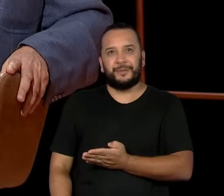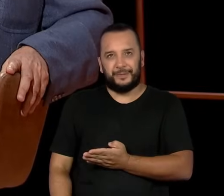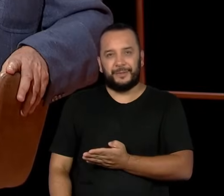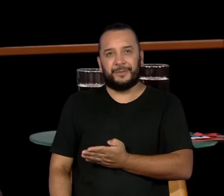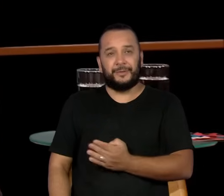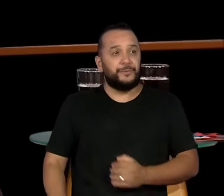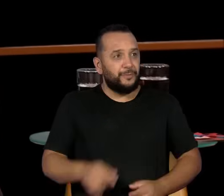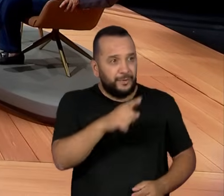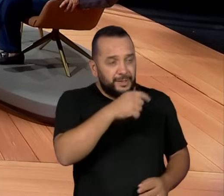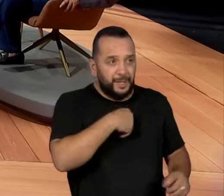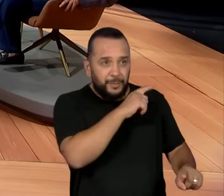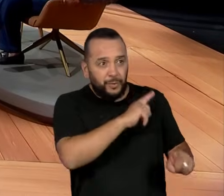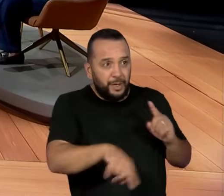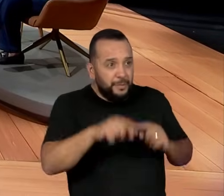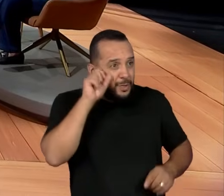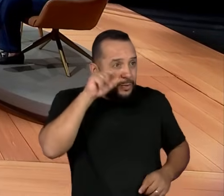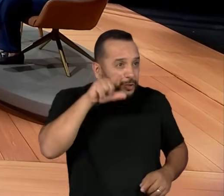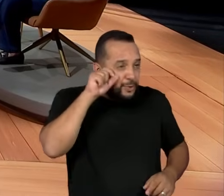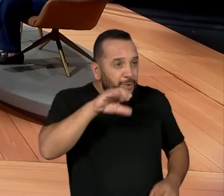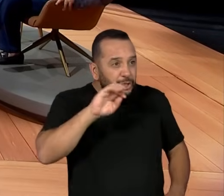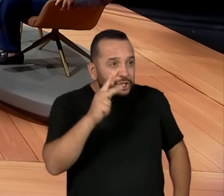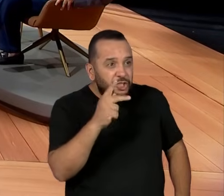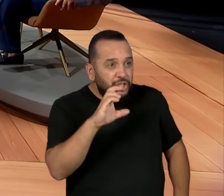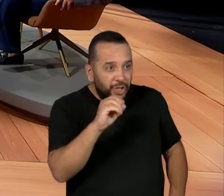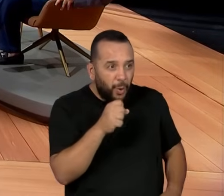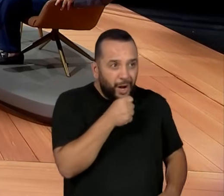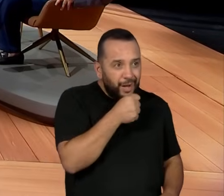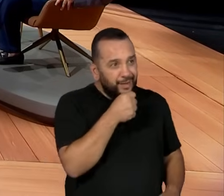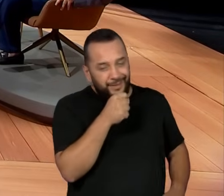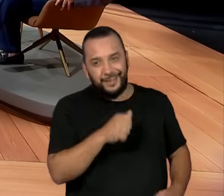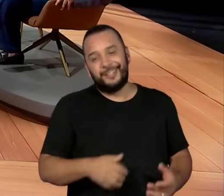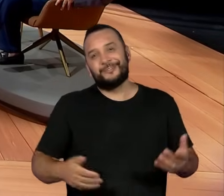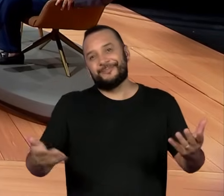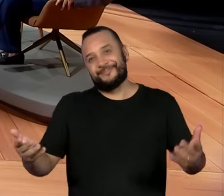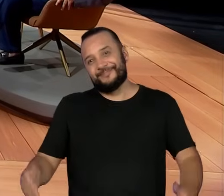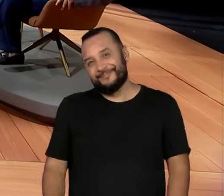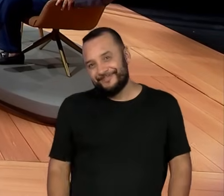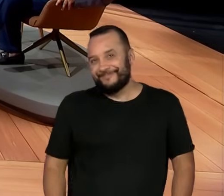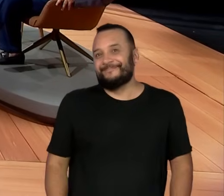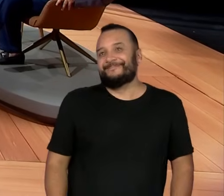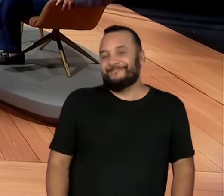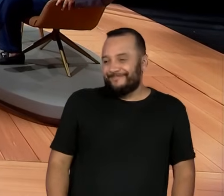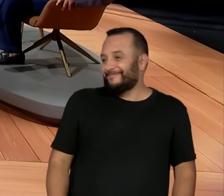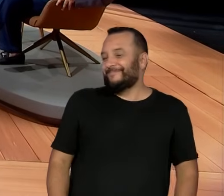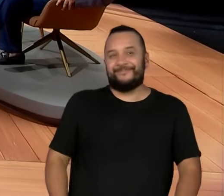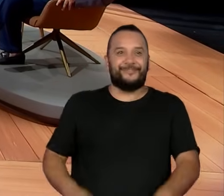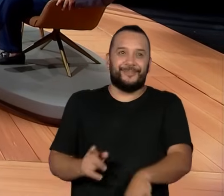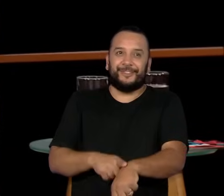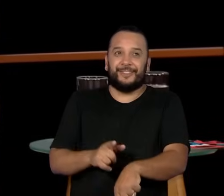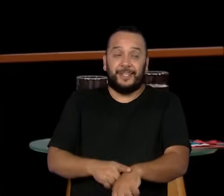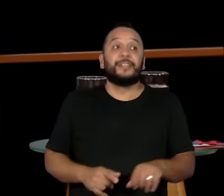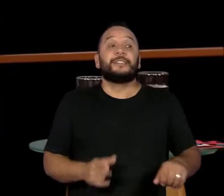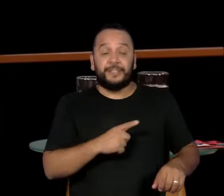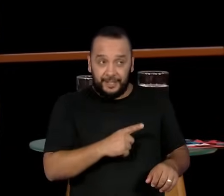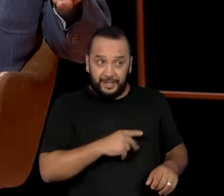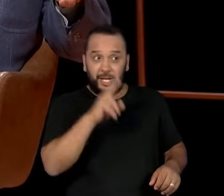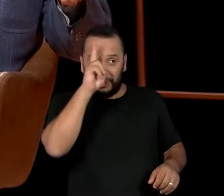Você não deixou o Chico Buarque cantar. Mas aquele não era... Está na sua